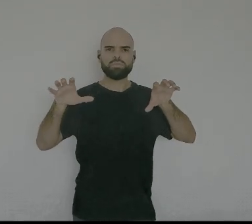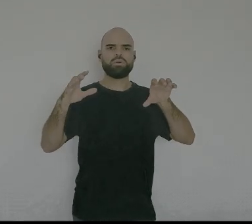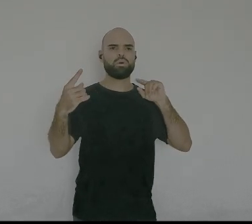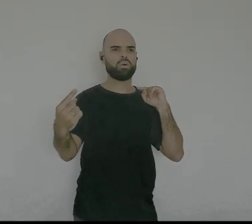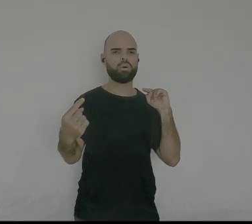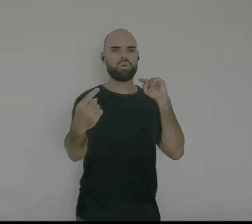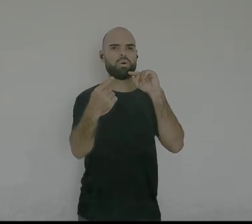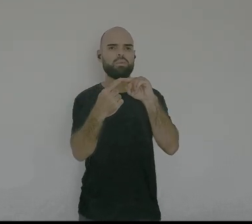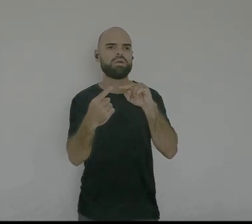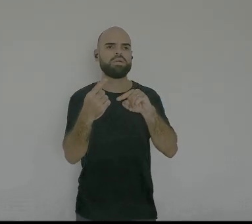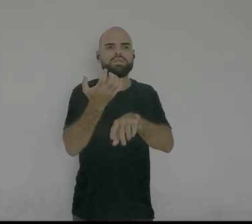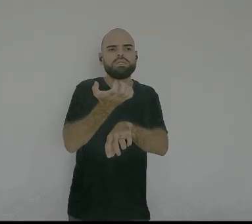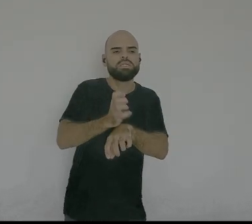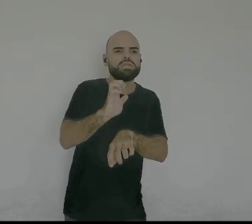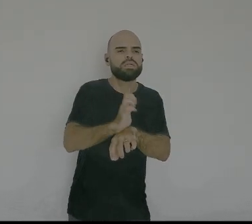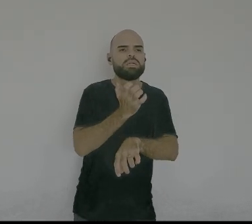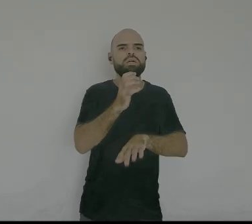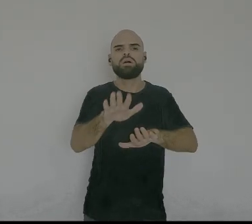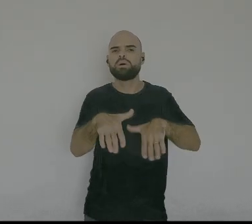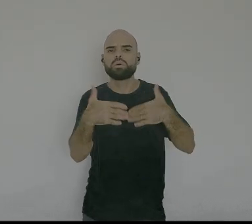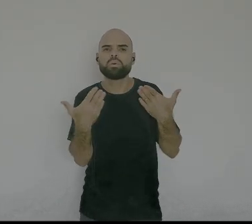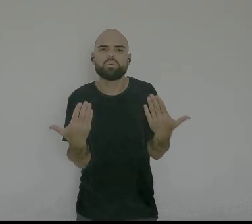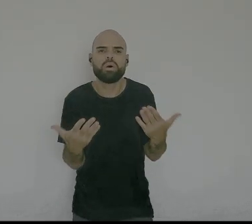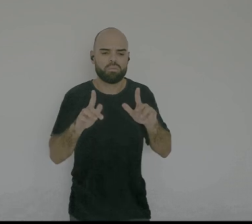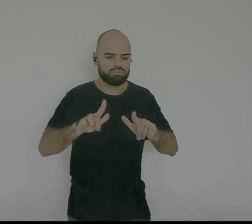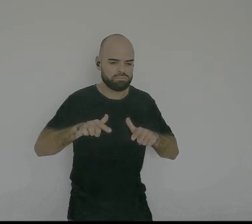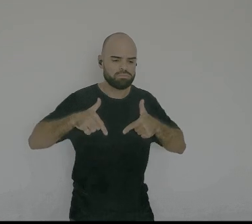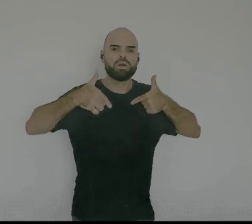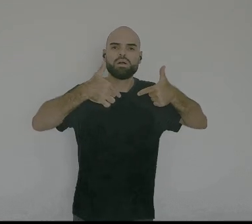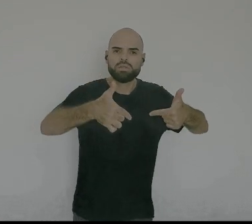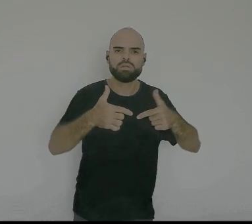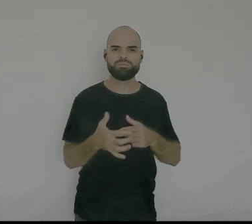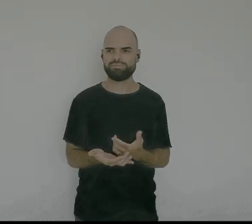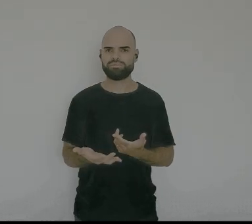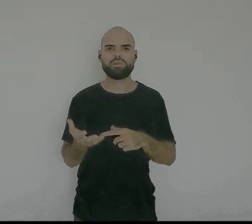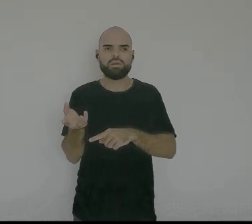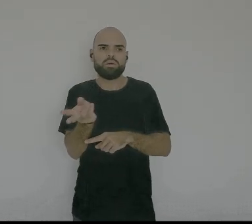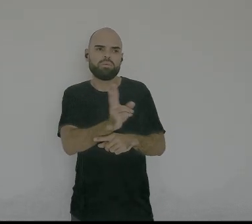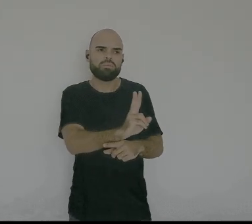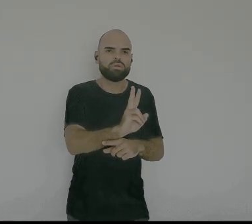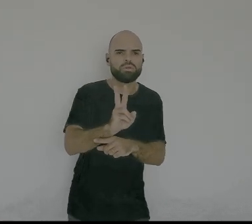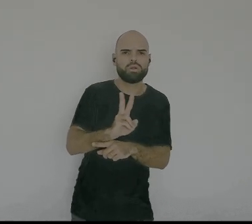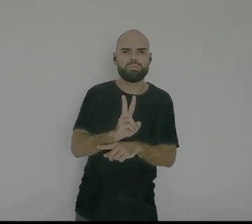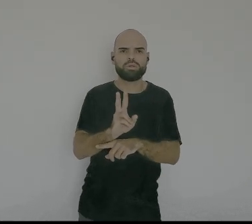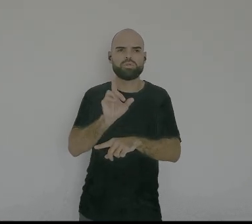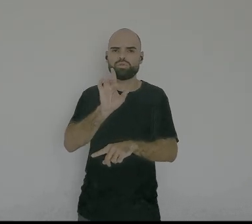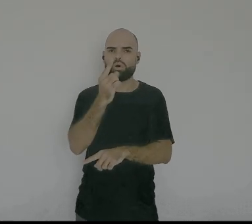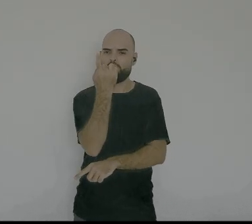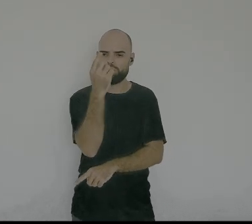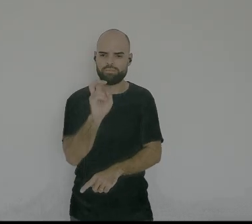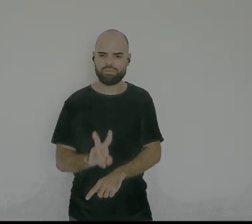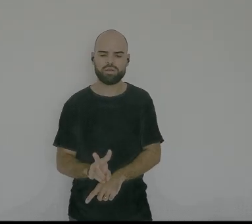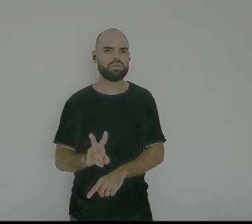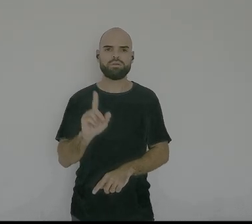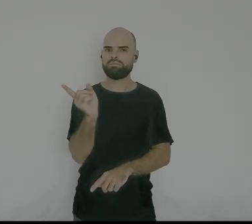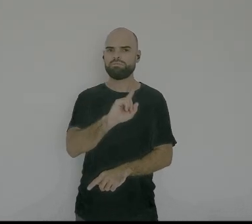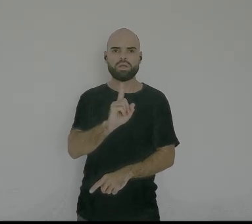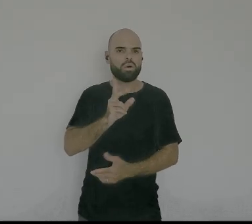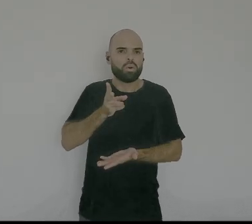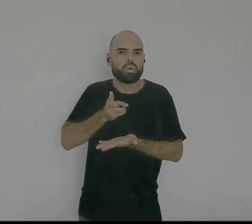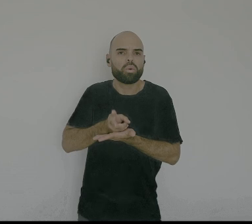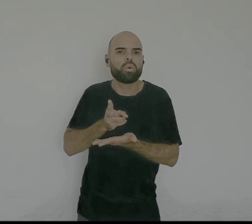ponderação, divisão dos indicadores em estratégicos, táticos e operacionais.